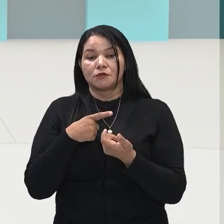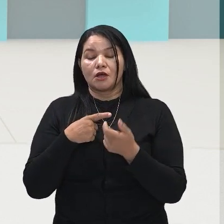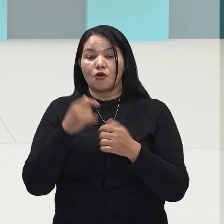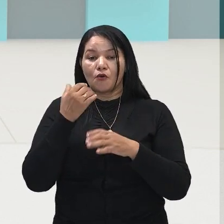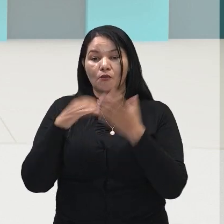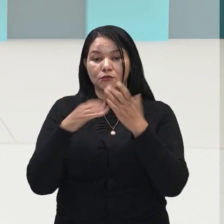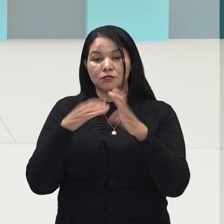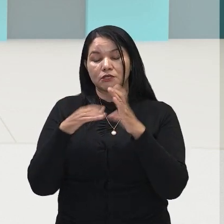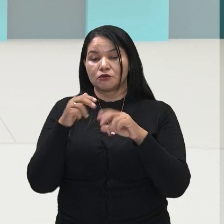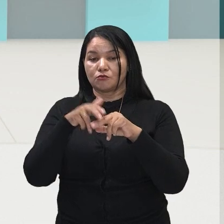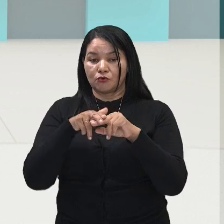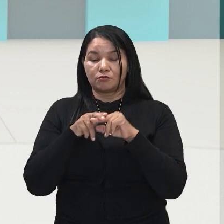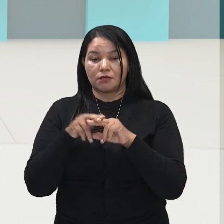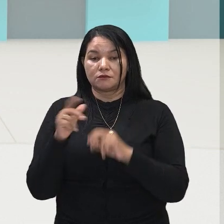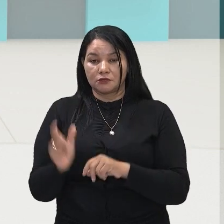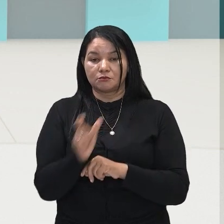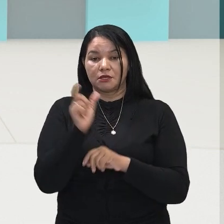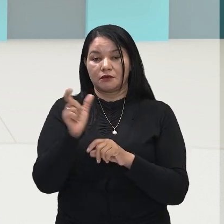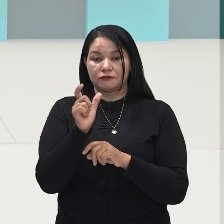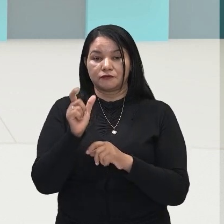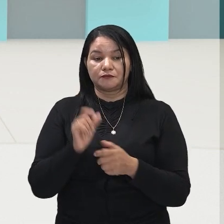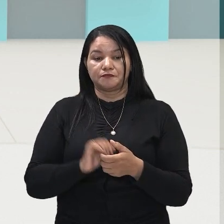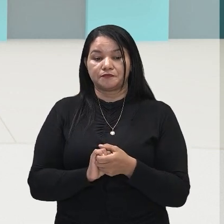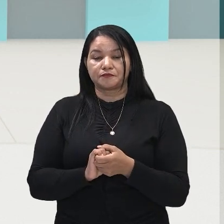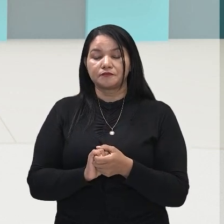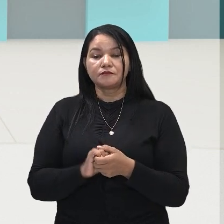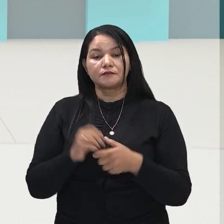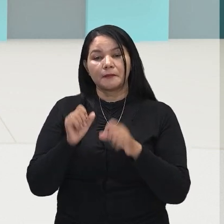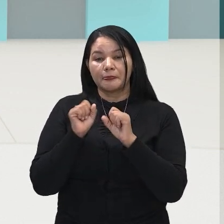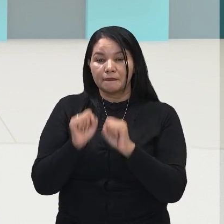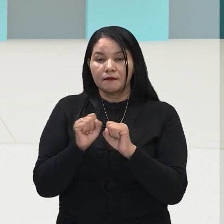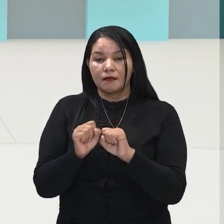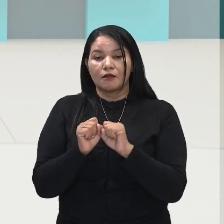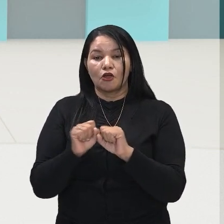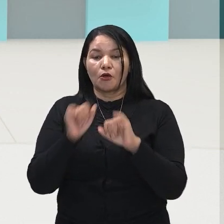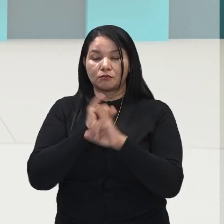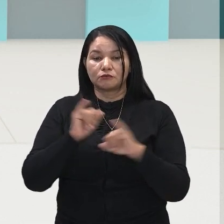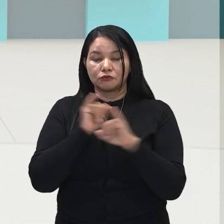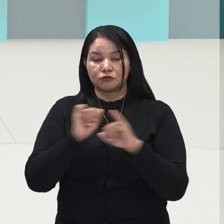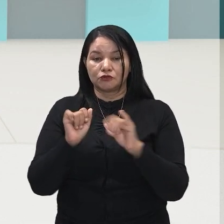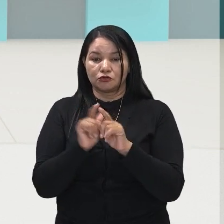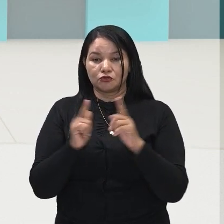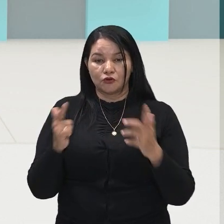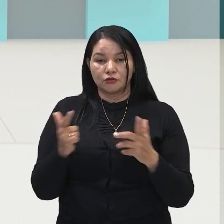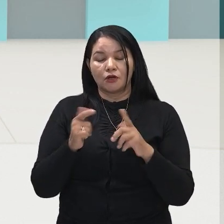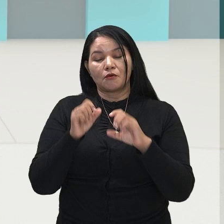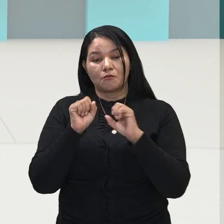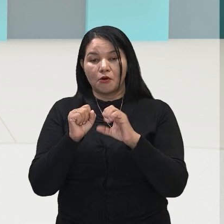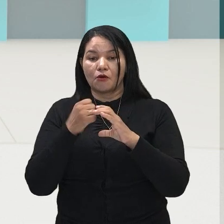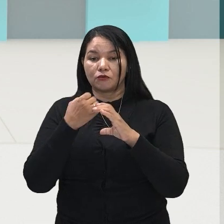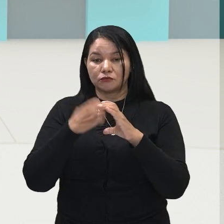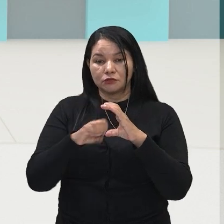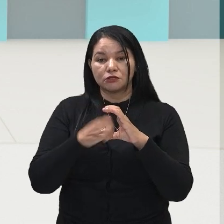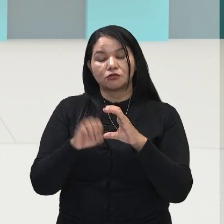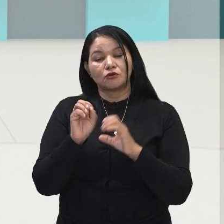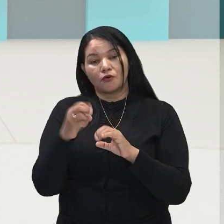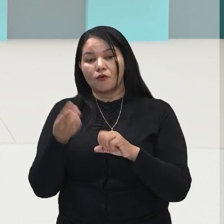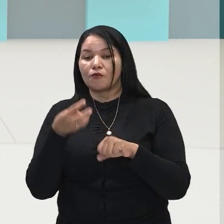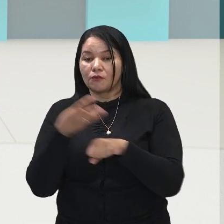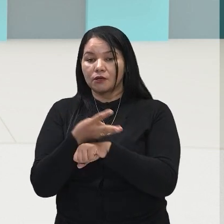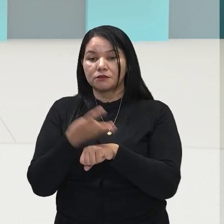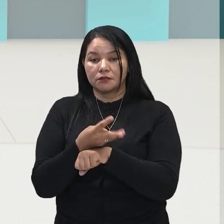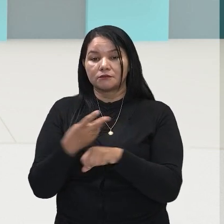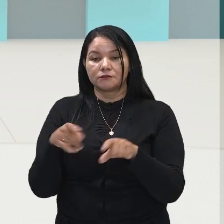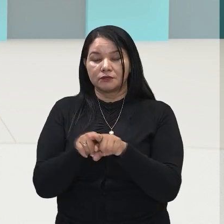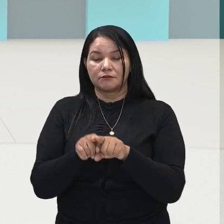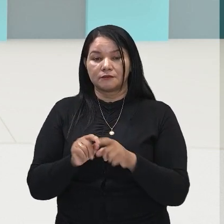palavra. E poderia ser uma notícia de jornal, pode ser um e-mail, pode ser o teu próprio WhatsApp. Quando falamos